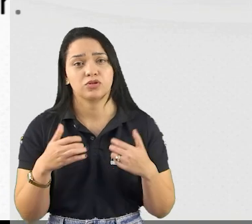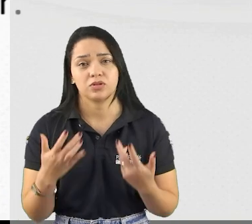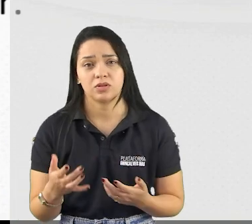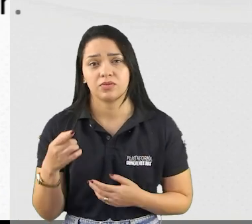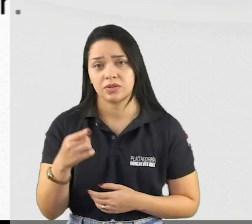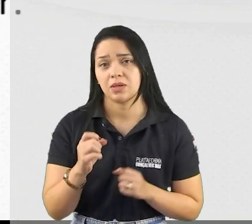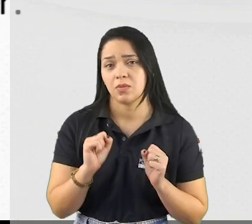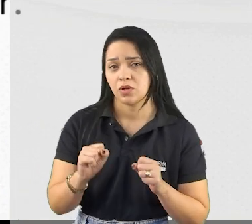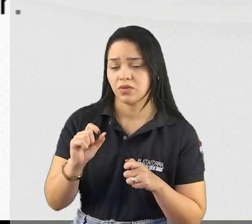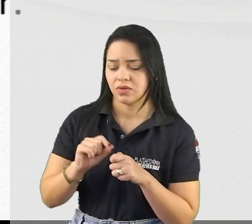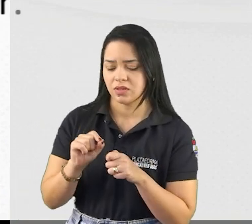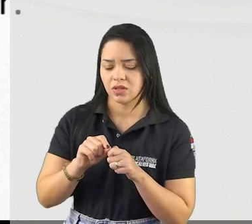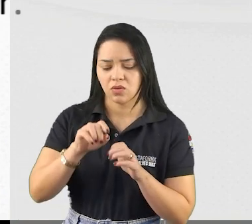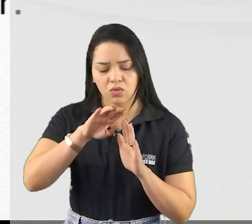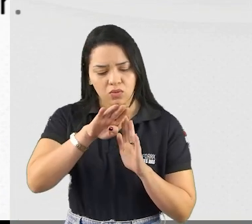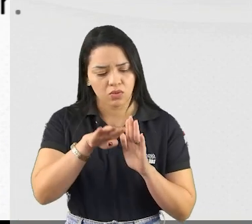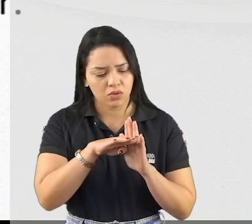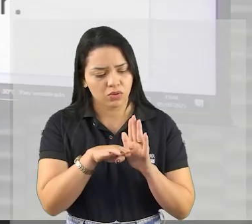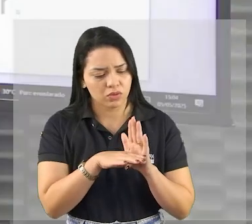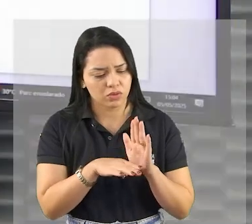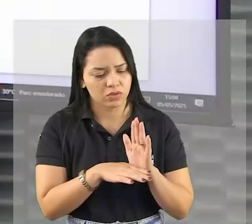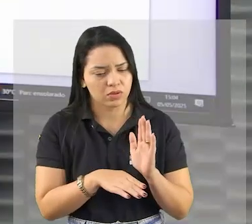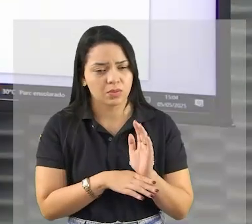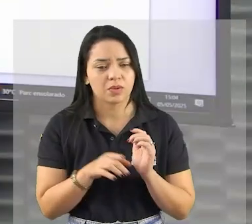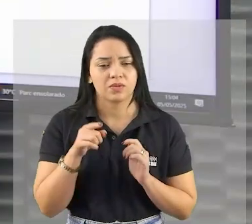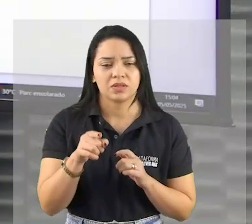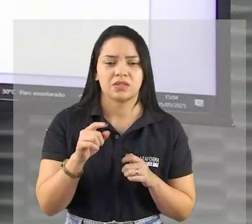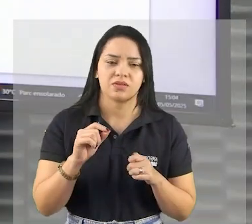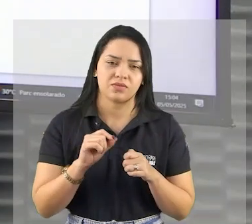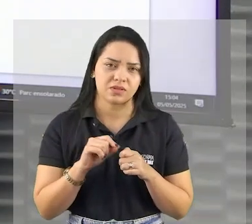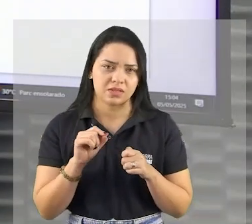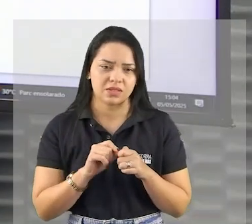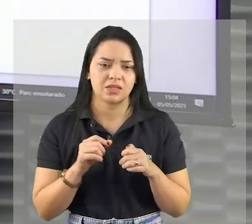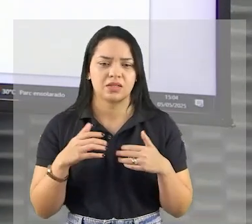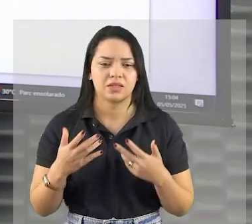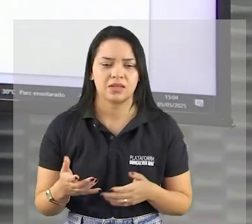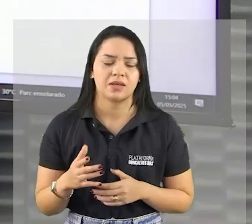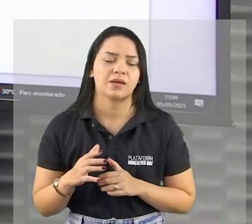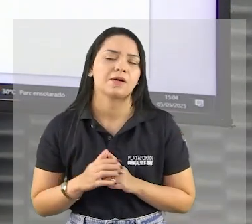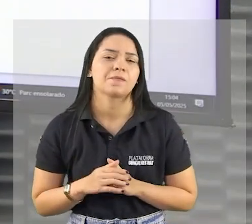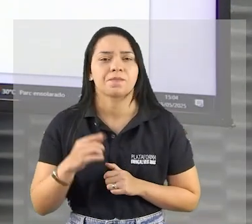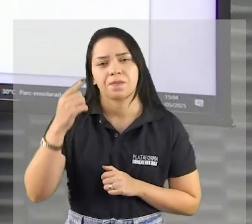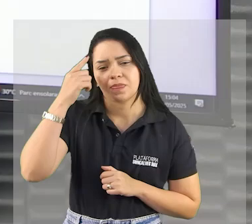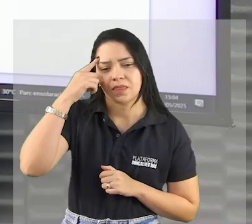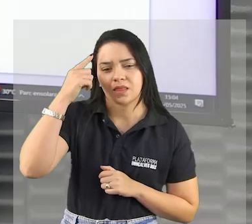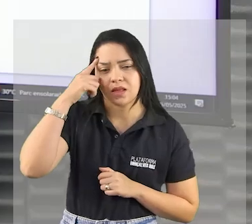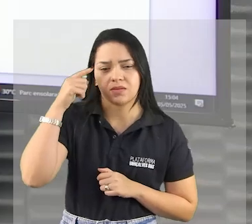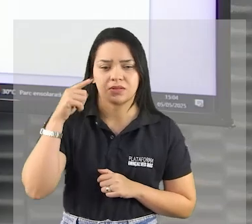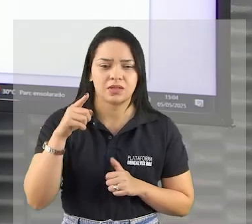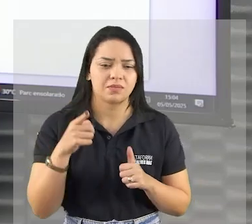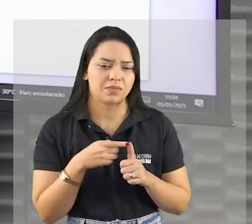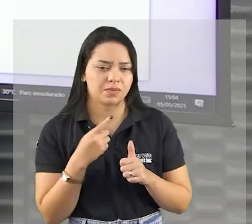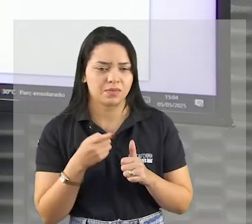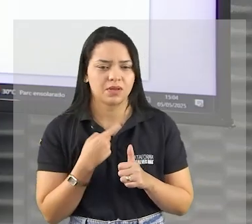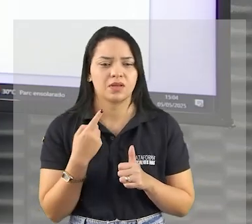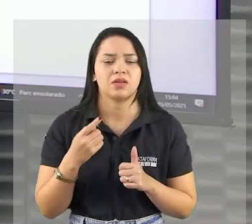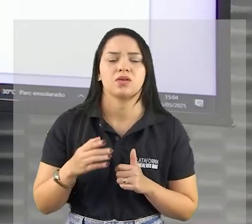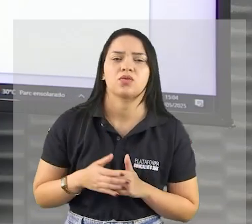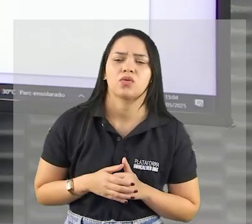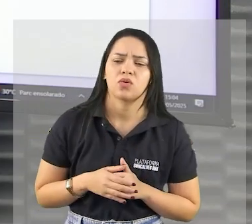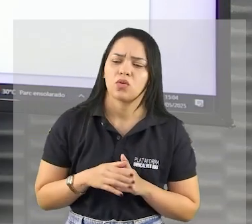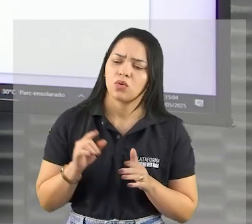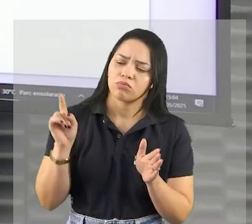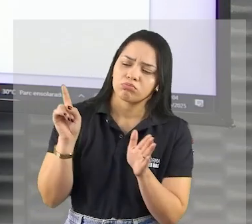que você possa fazer um cronograma. E aí, para você fazer esse cronograma, a gente traz a ideia de que você primeiro tem que fazer um